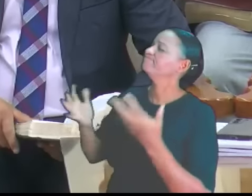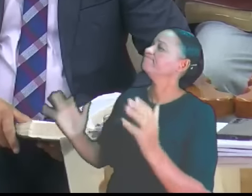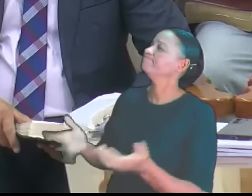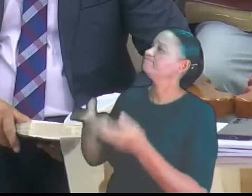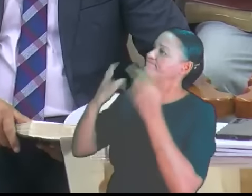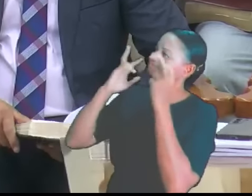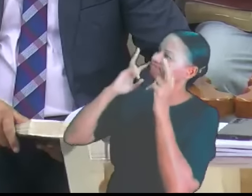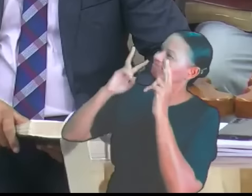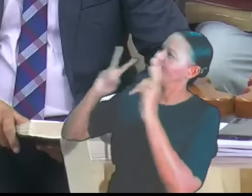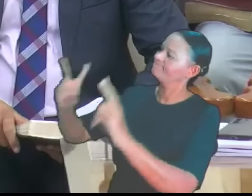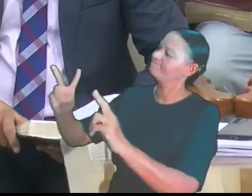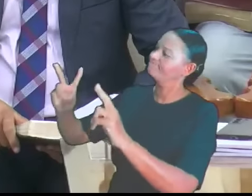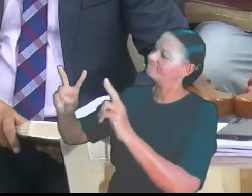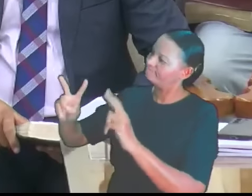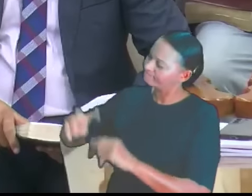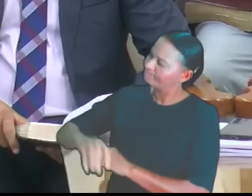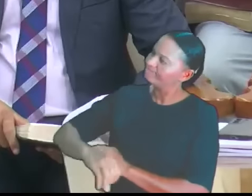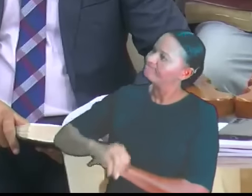viu e